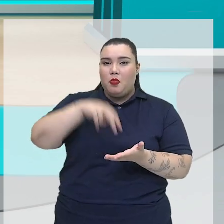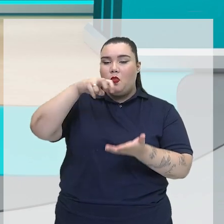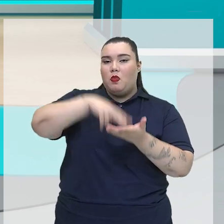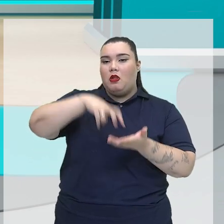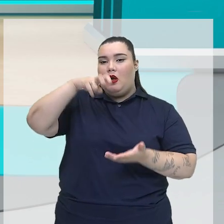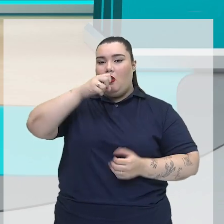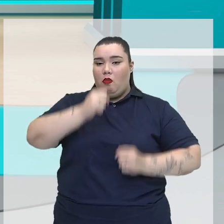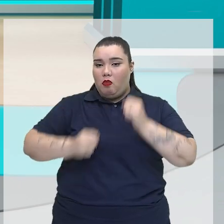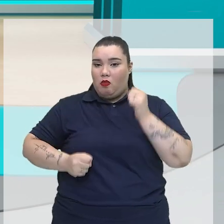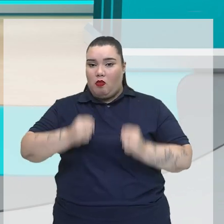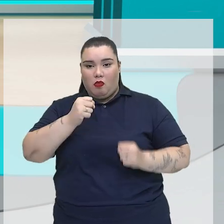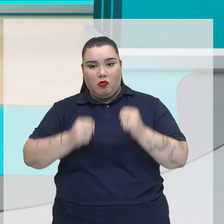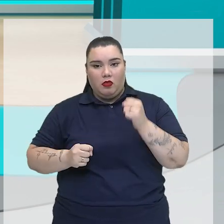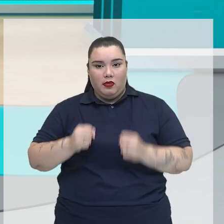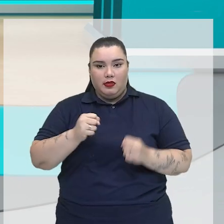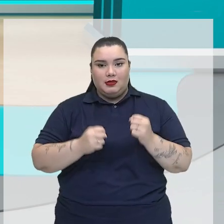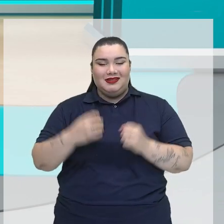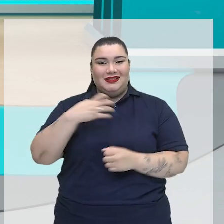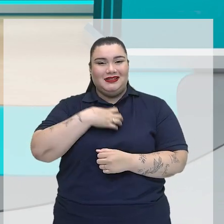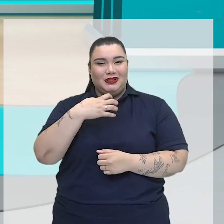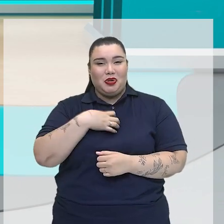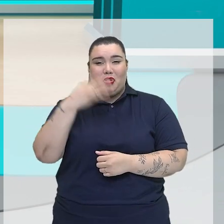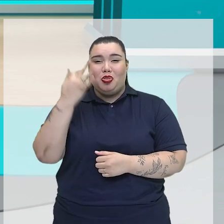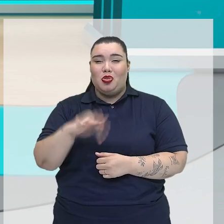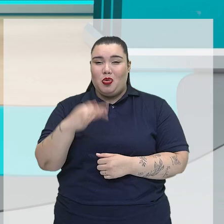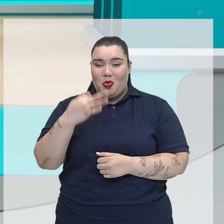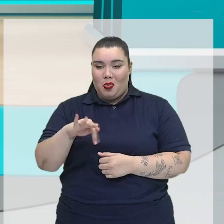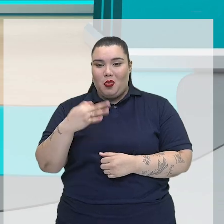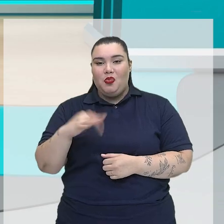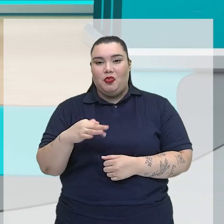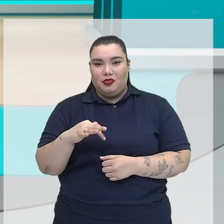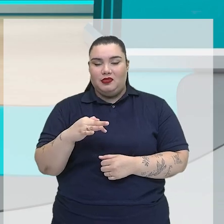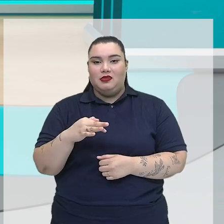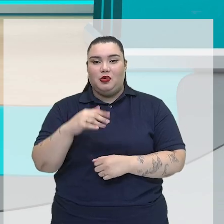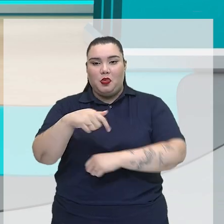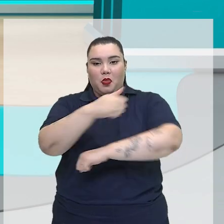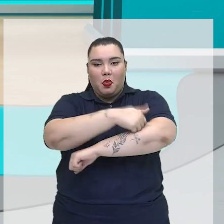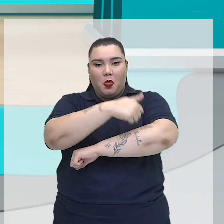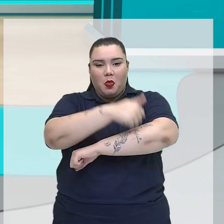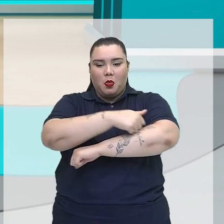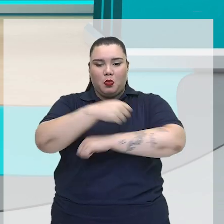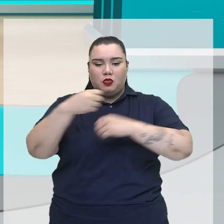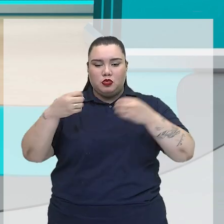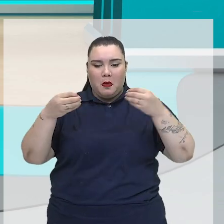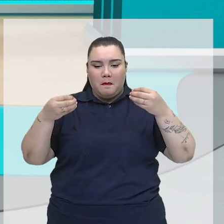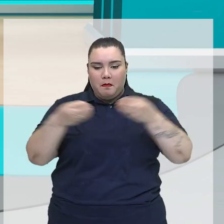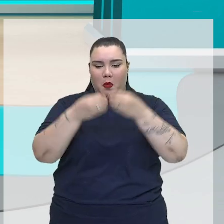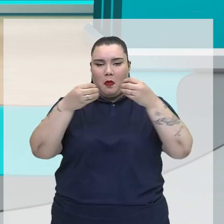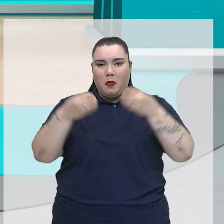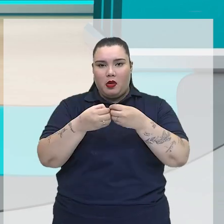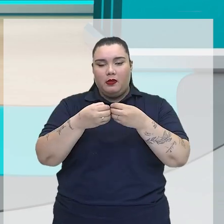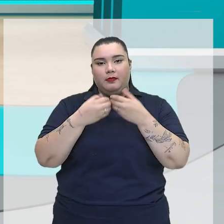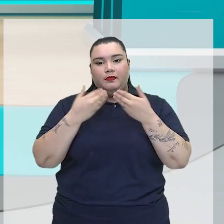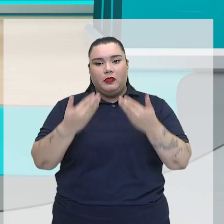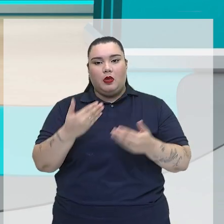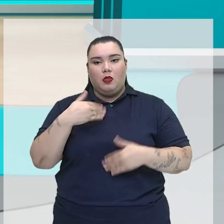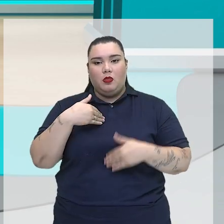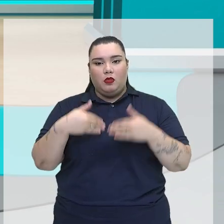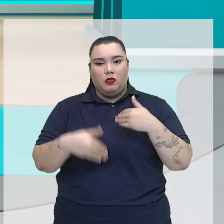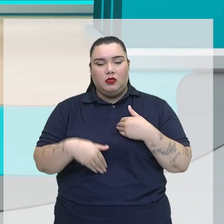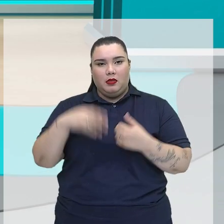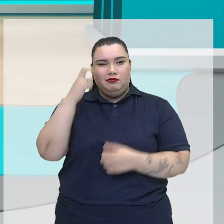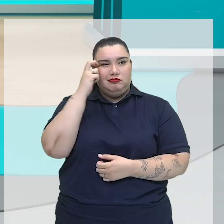gente fosse correr, nós íamos sentir muita dor no impacto desse osso com osso. Então, por isso existe, né, o nosso corpo é